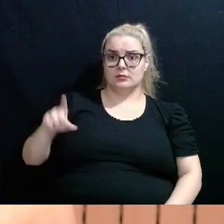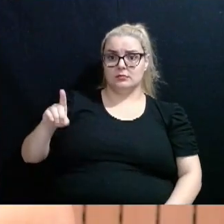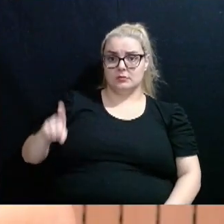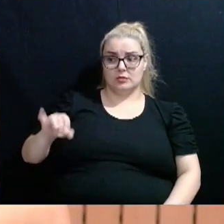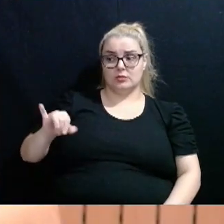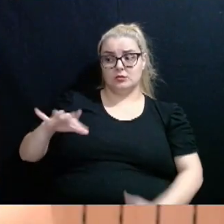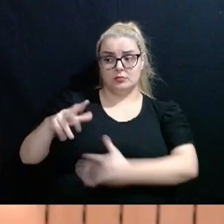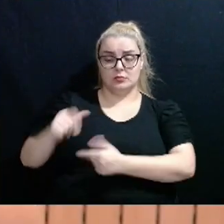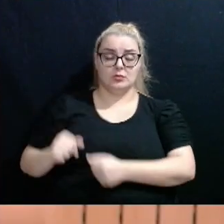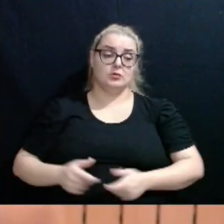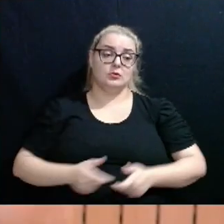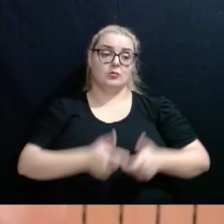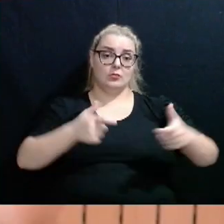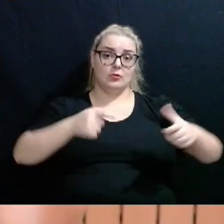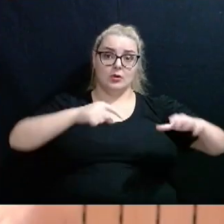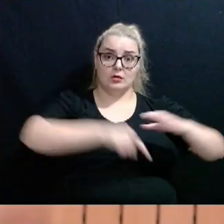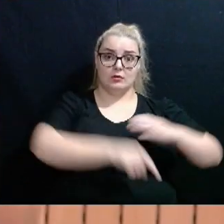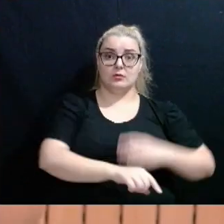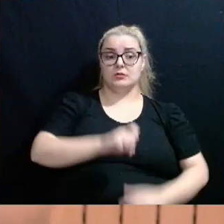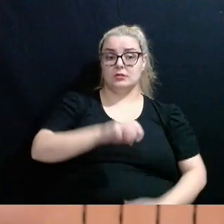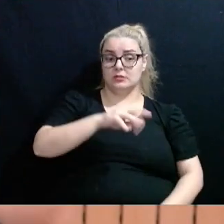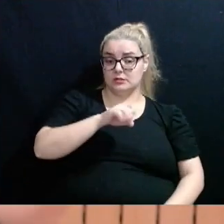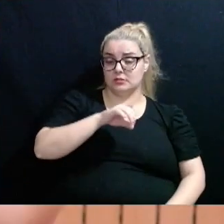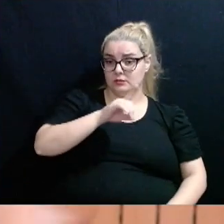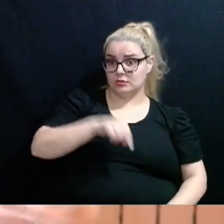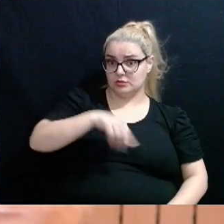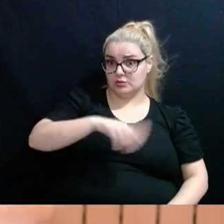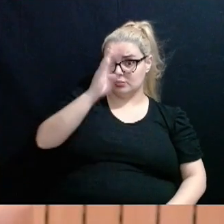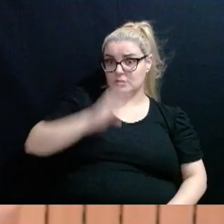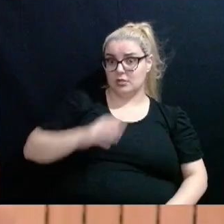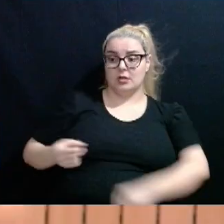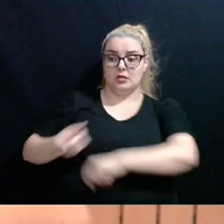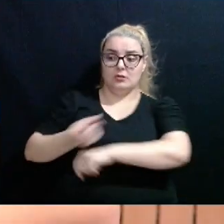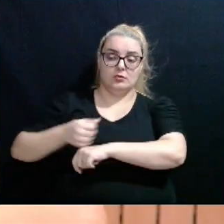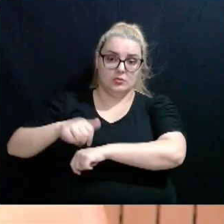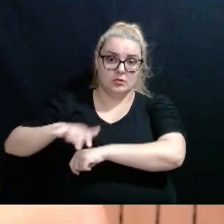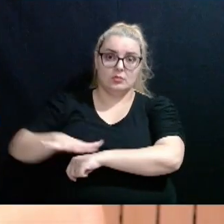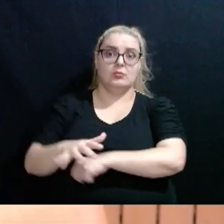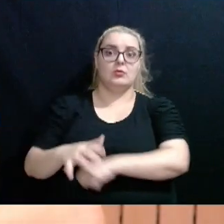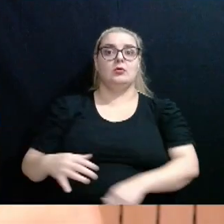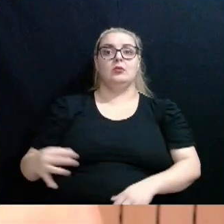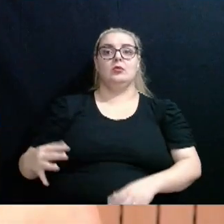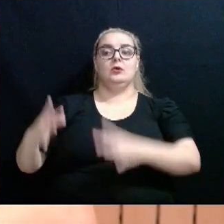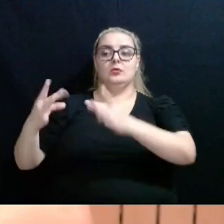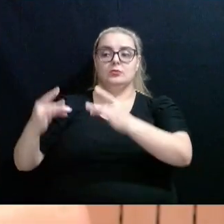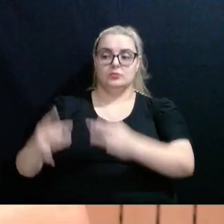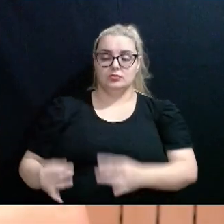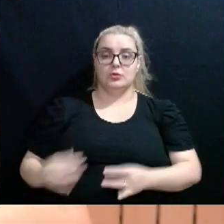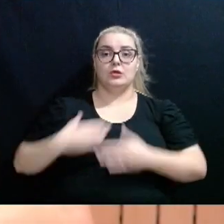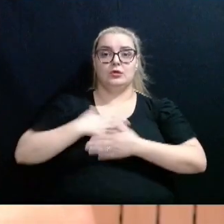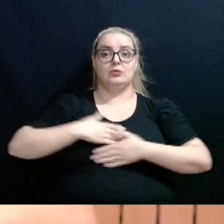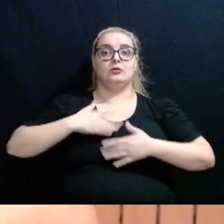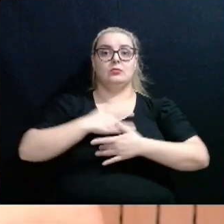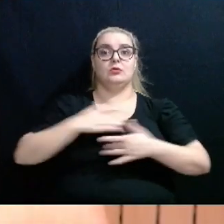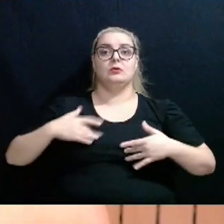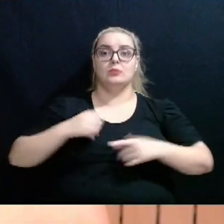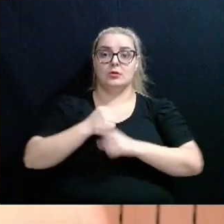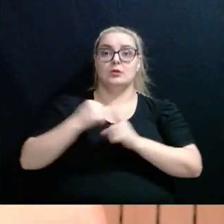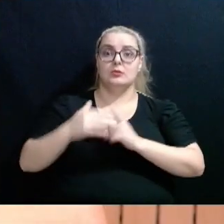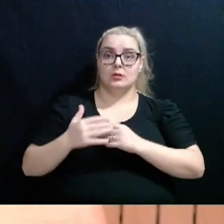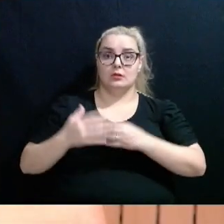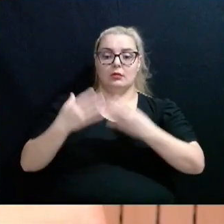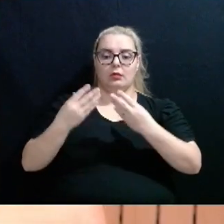Brasil, como as reformas neoliberais, o esgotamento do estado de bem-estar social também nos países centrais,